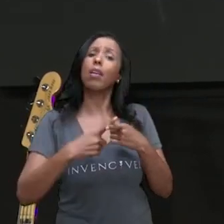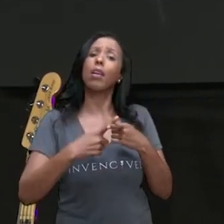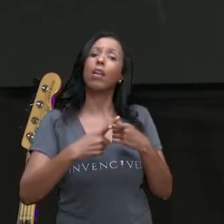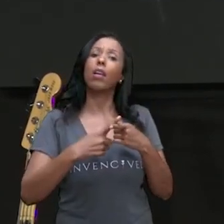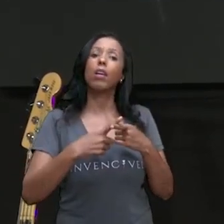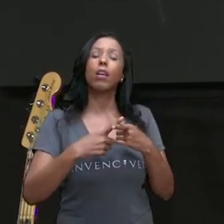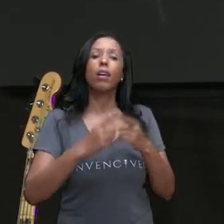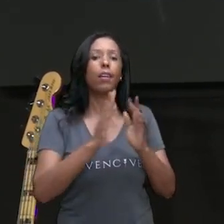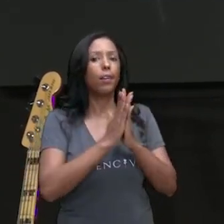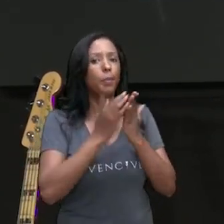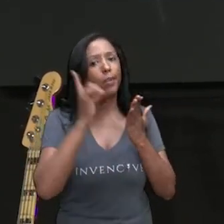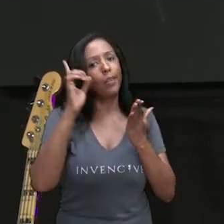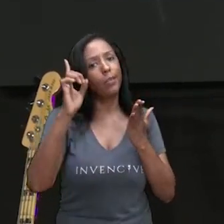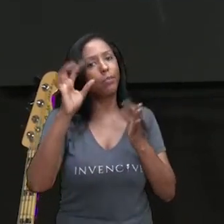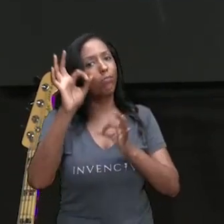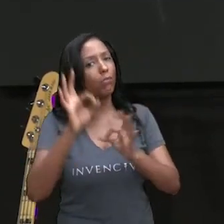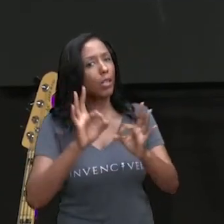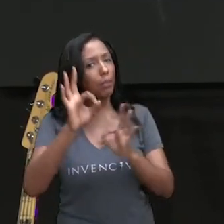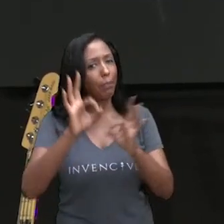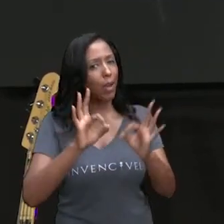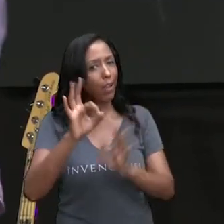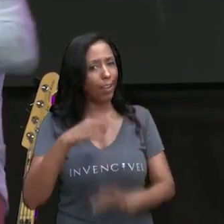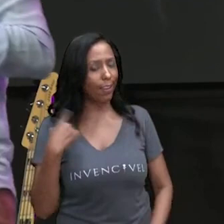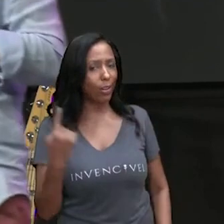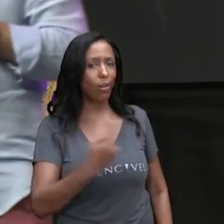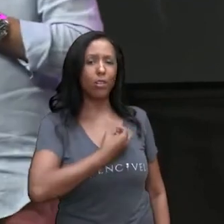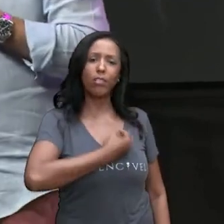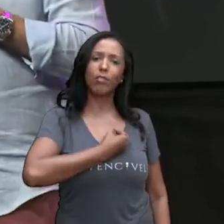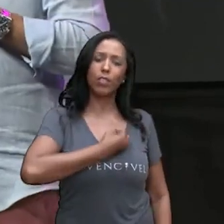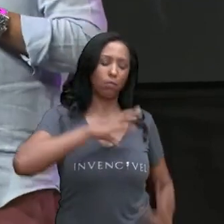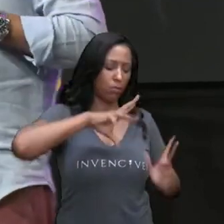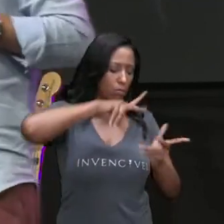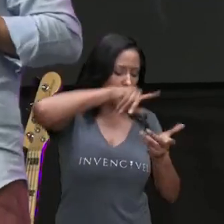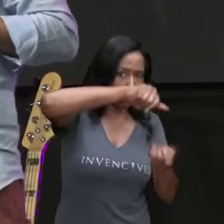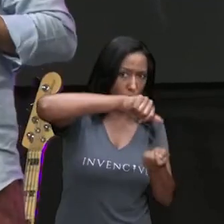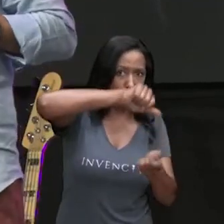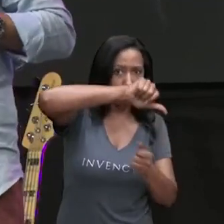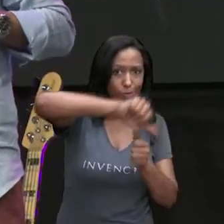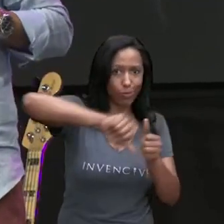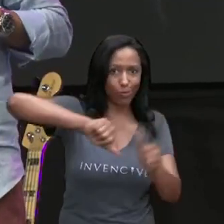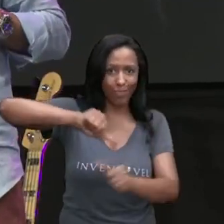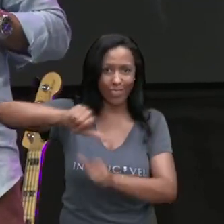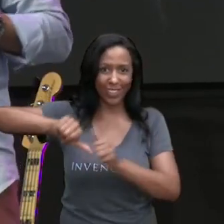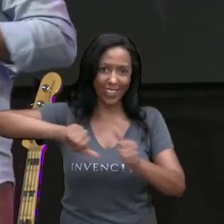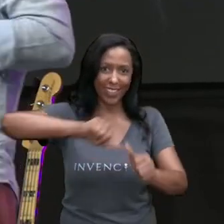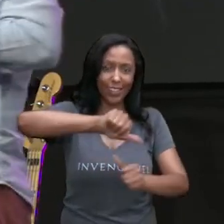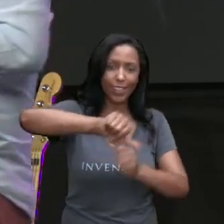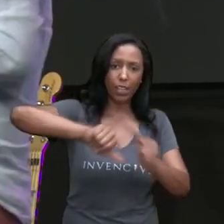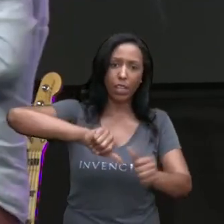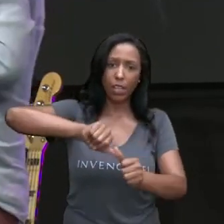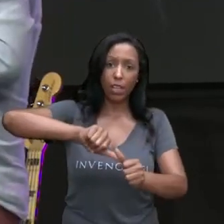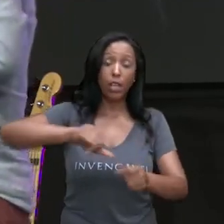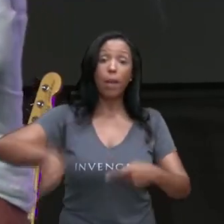para transformar o mundo. Primeira coisa que ela faz é me salvar. Depois é me transformar, porque eu venho cheio de